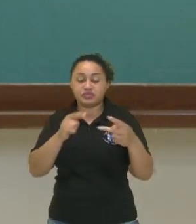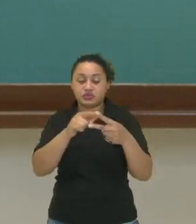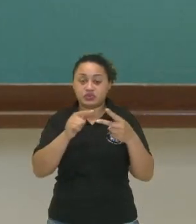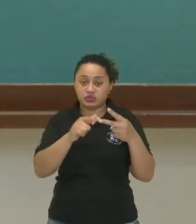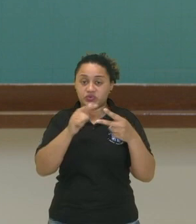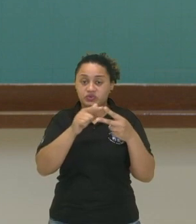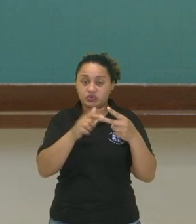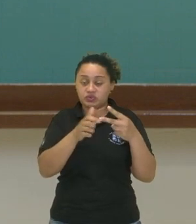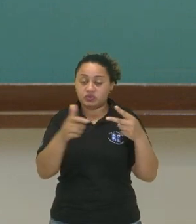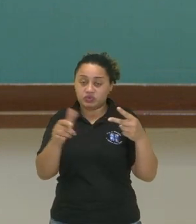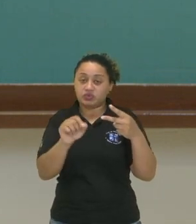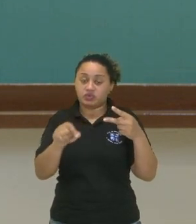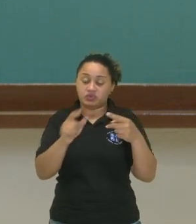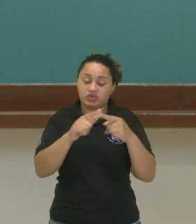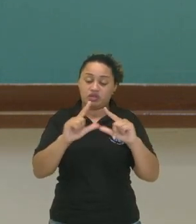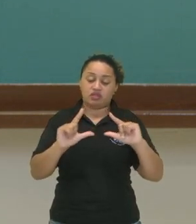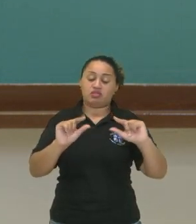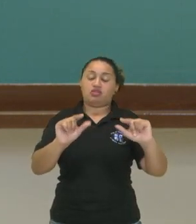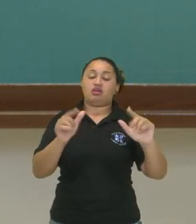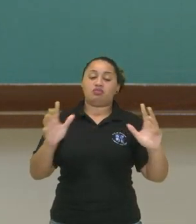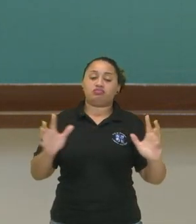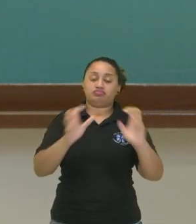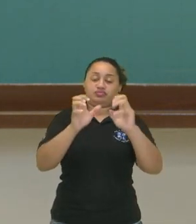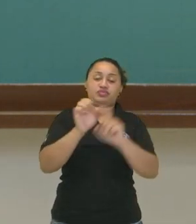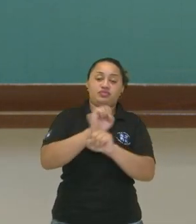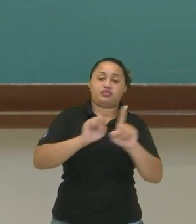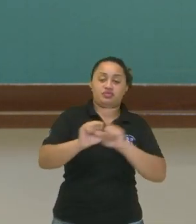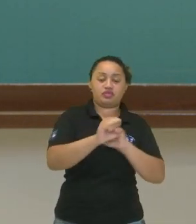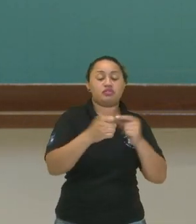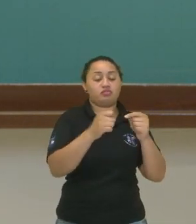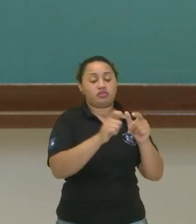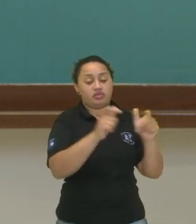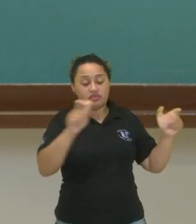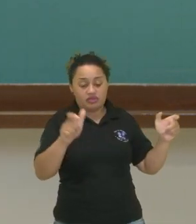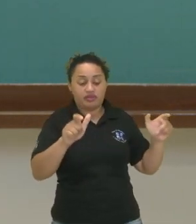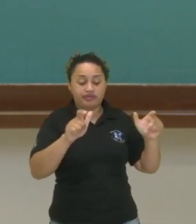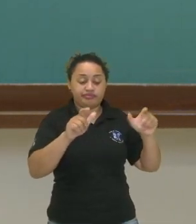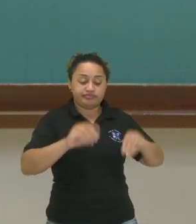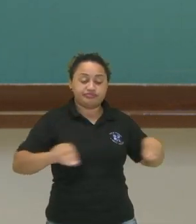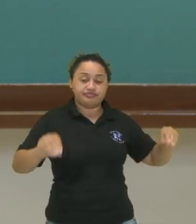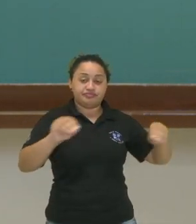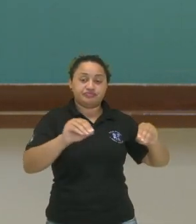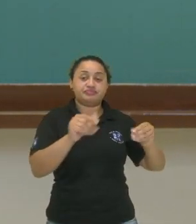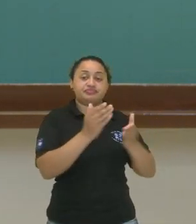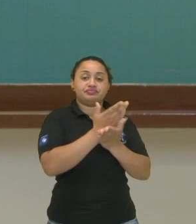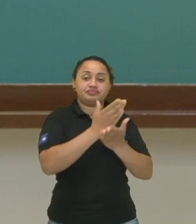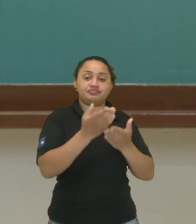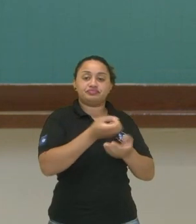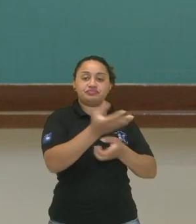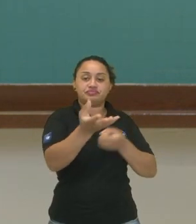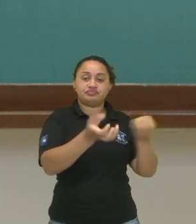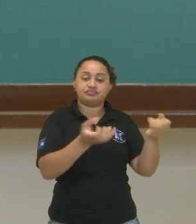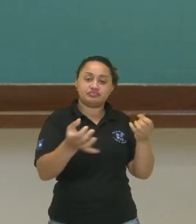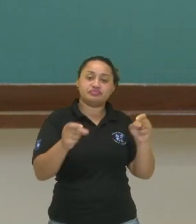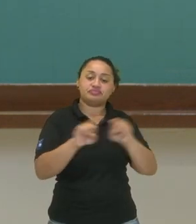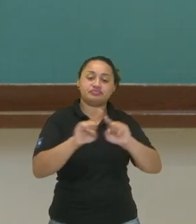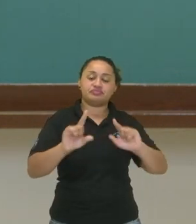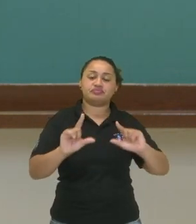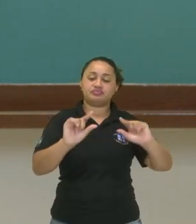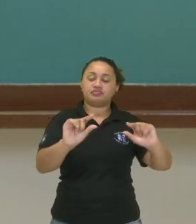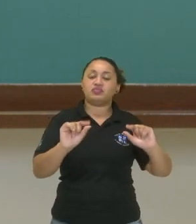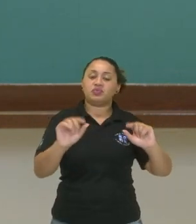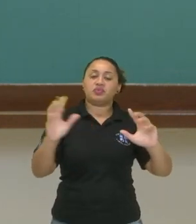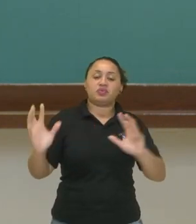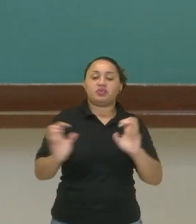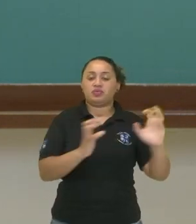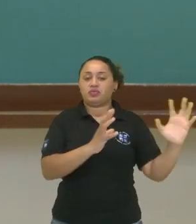para dar uma amenizada nos conflitos sociais, precisa aumentar as terras para distribuição e mesmo para amenizar os